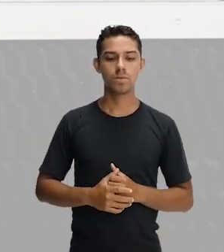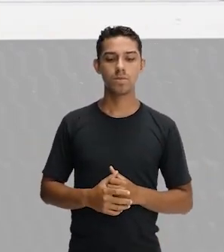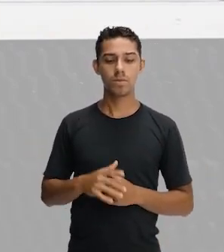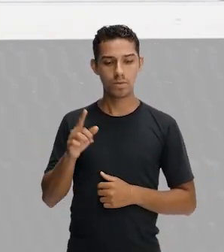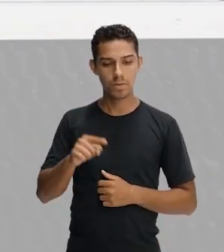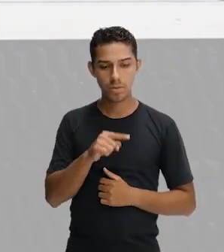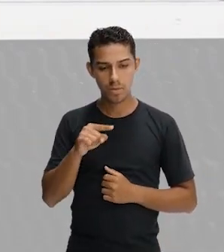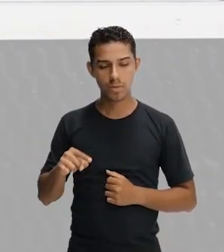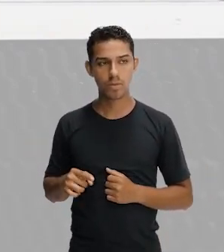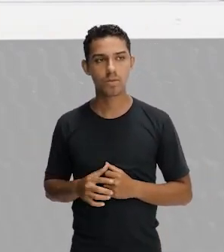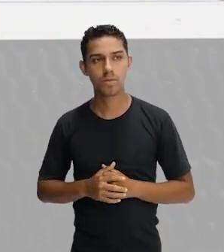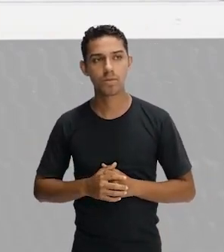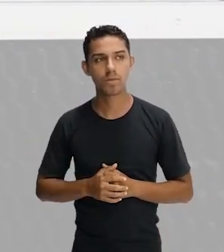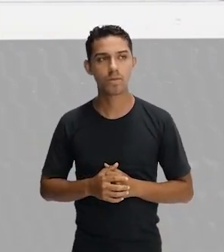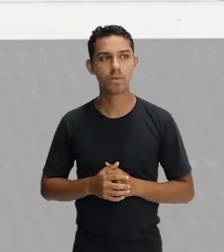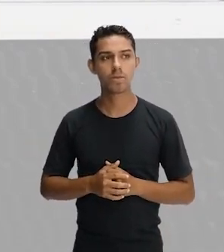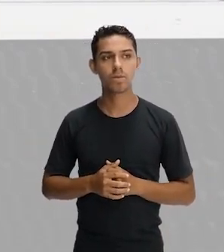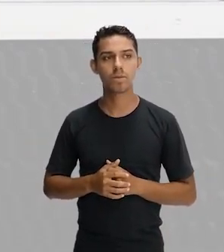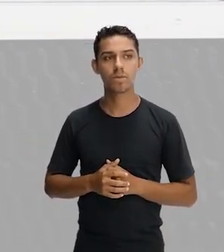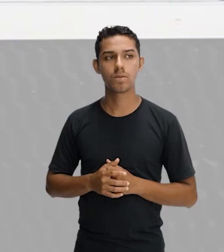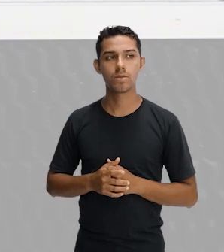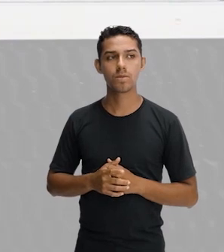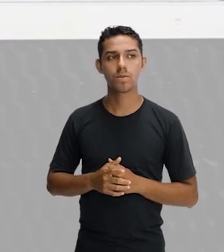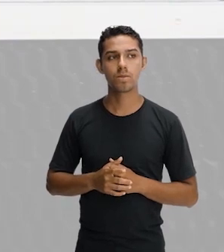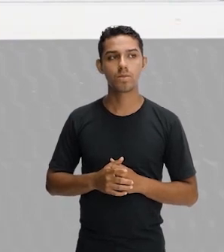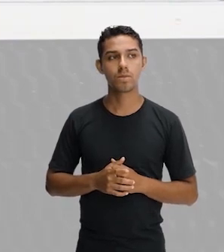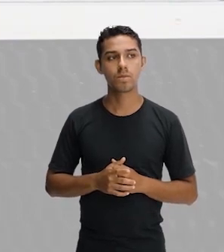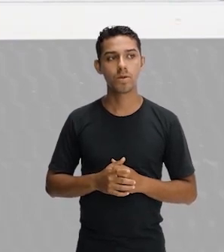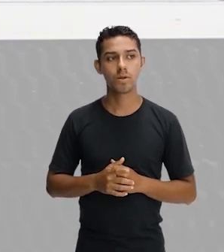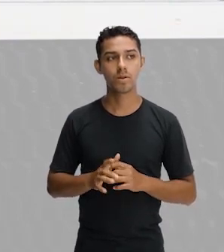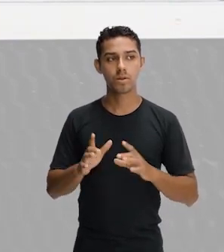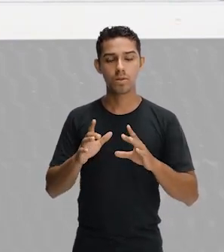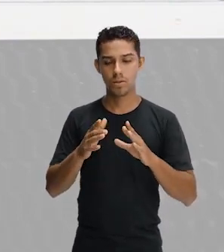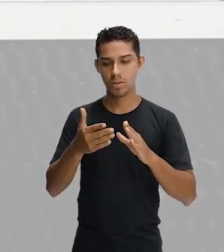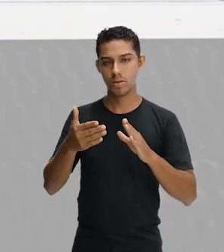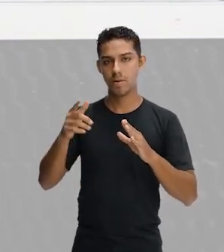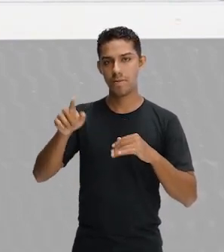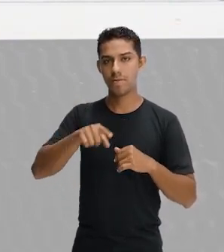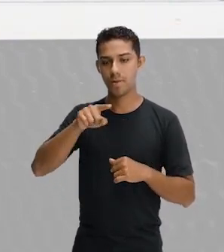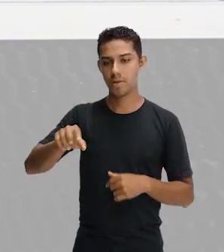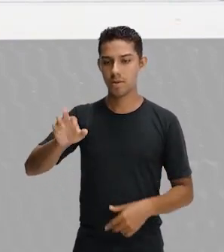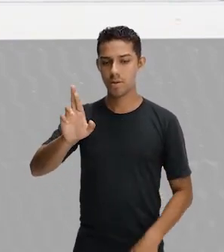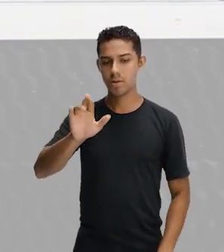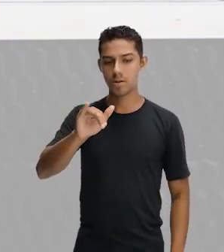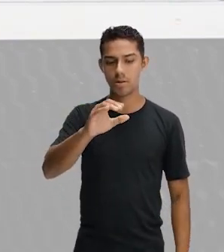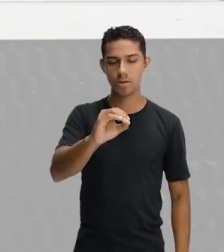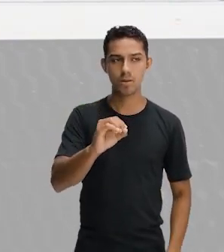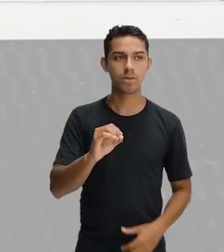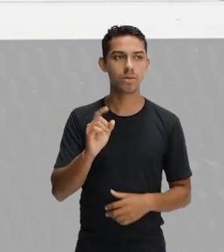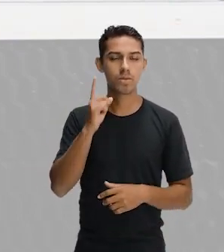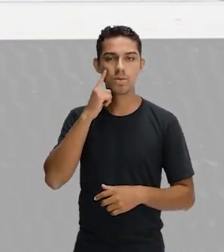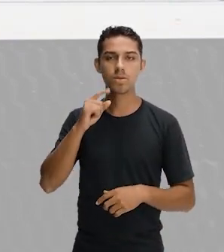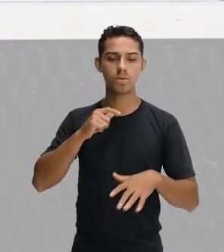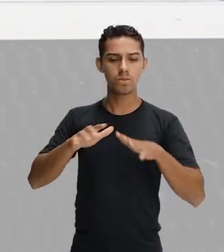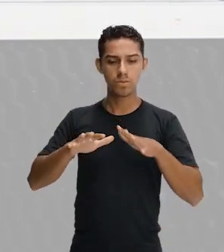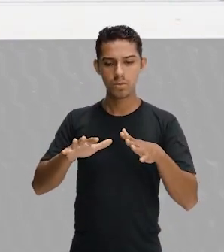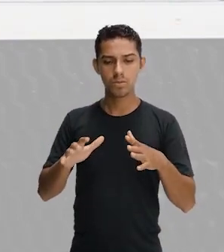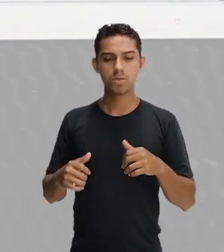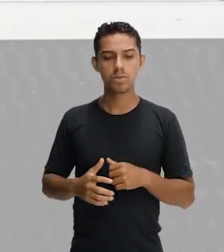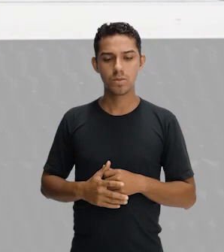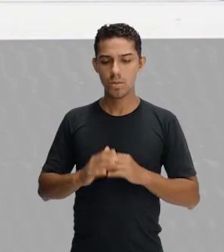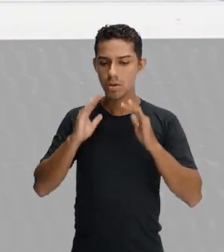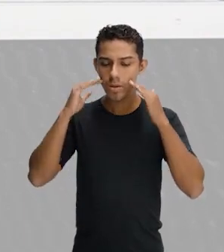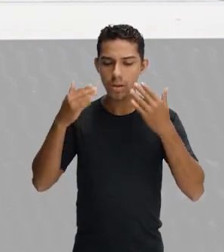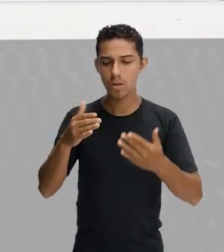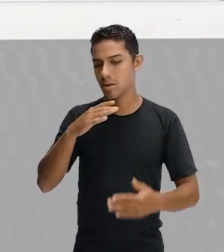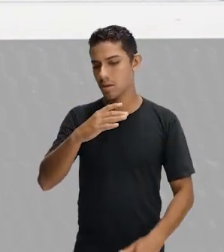vezes, vezes a distância, vezes o raio, que é a distância lá do movimento, que ele está fazendo até o centro.